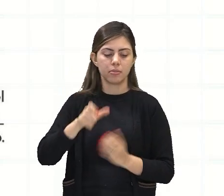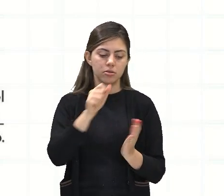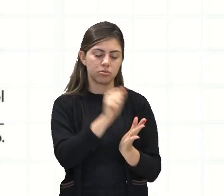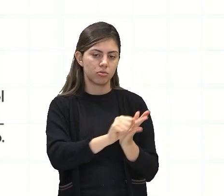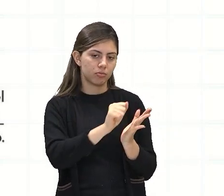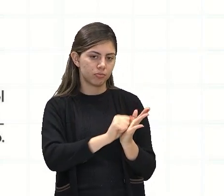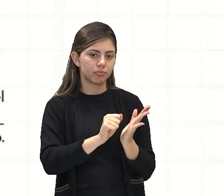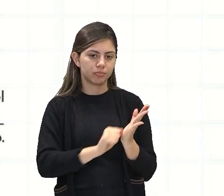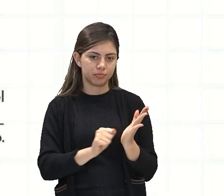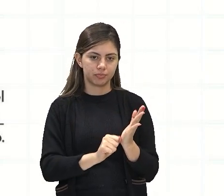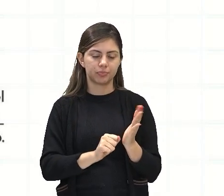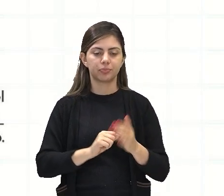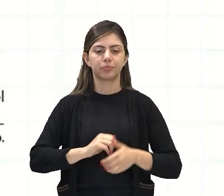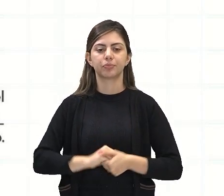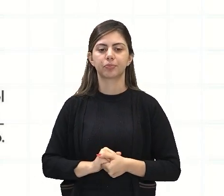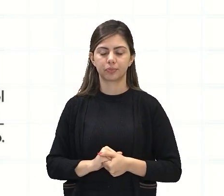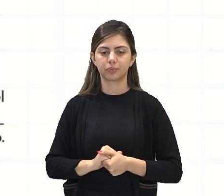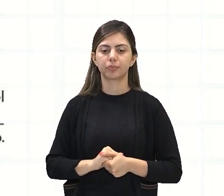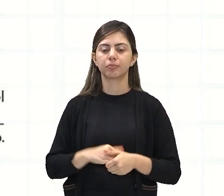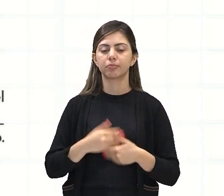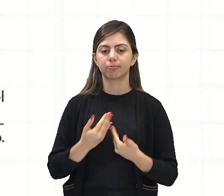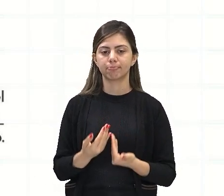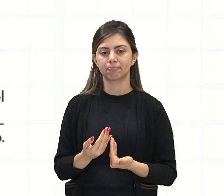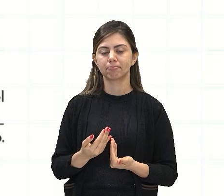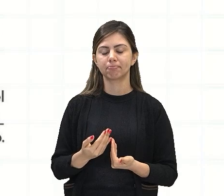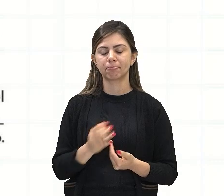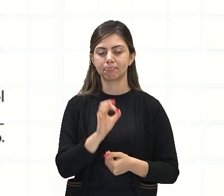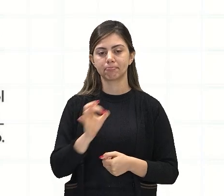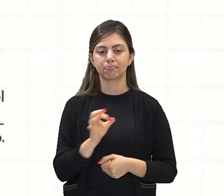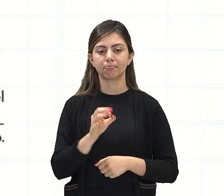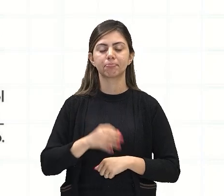suporte, daquela empresa, né, como exemplo.